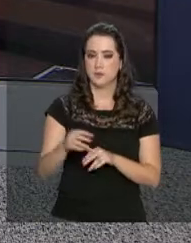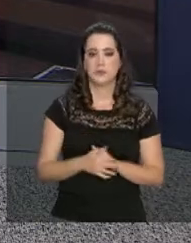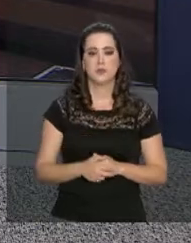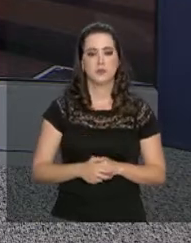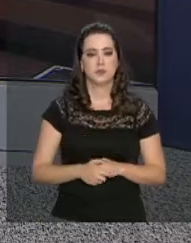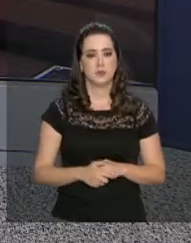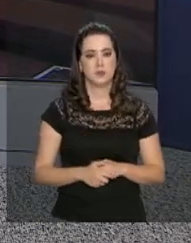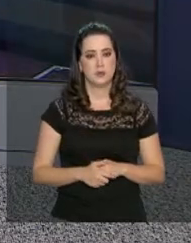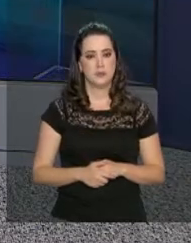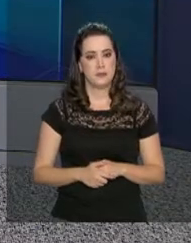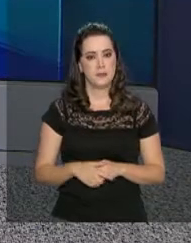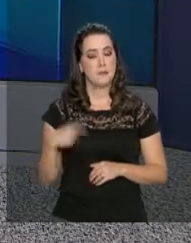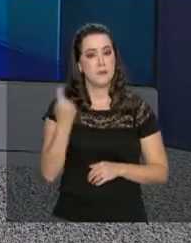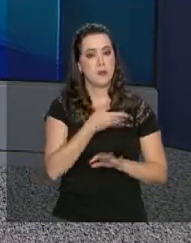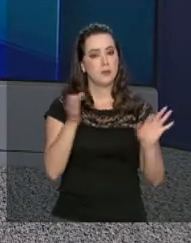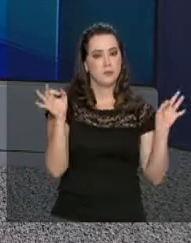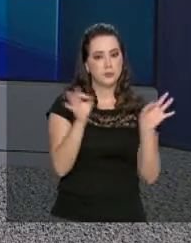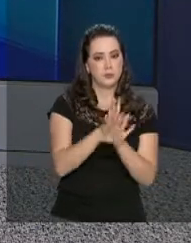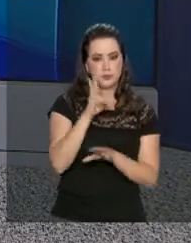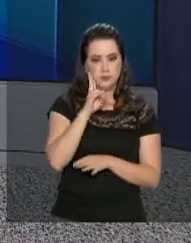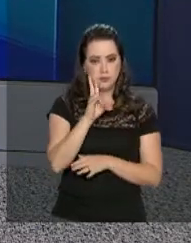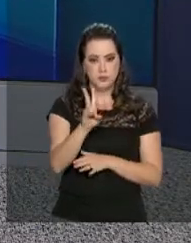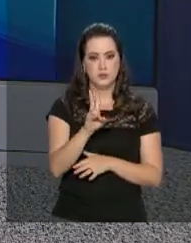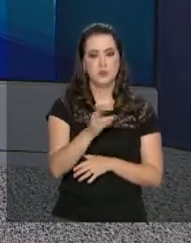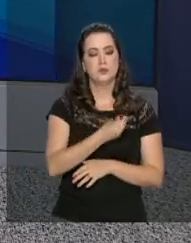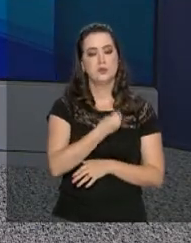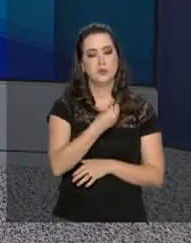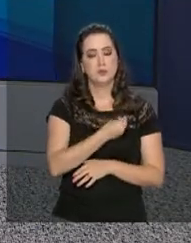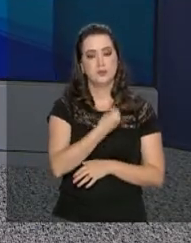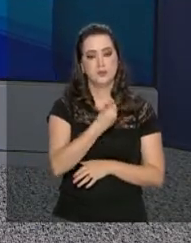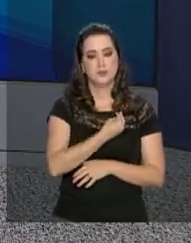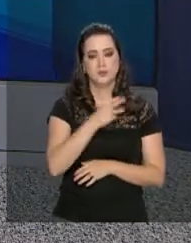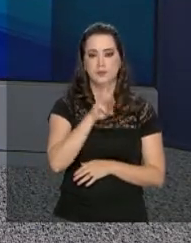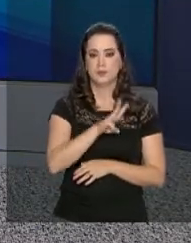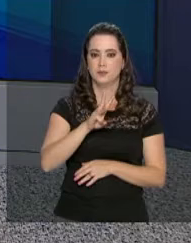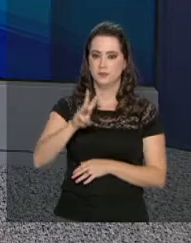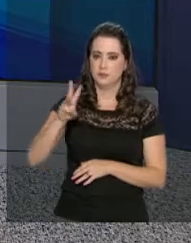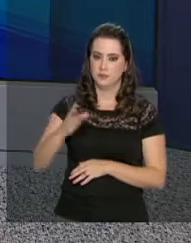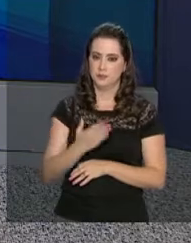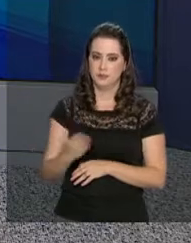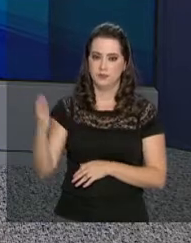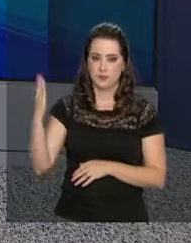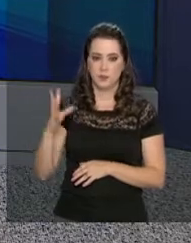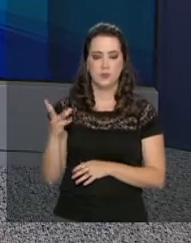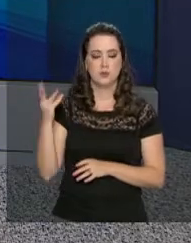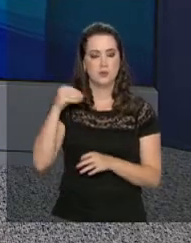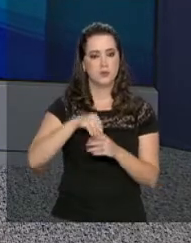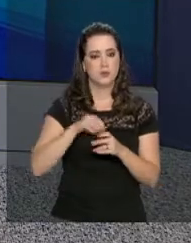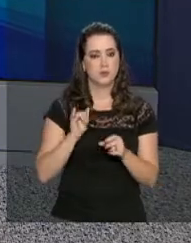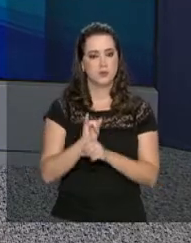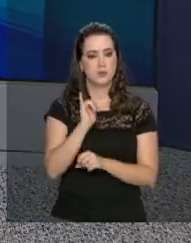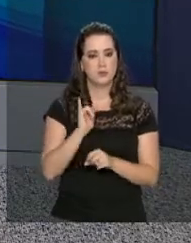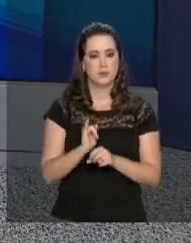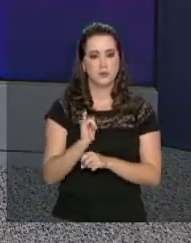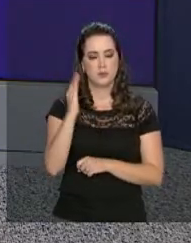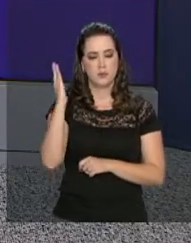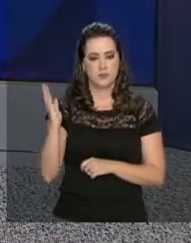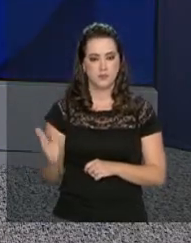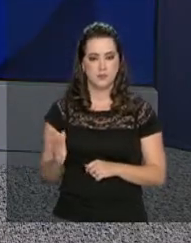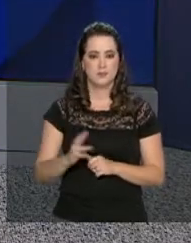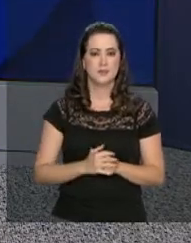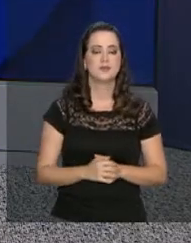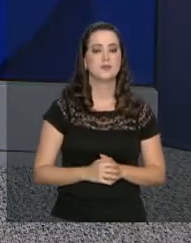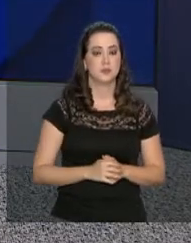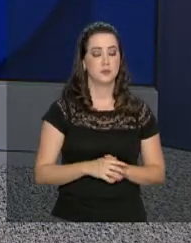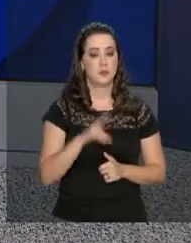informações. E nós ficamos por aqui. Você acompanha a nossa programação ao vivo pelo site da NBR e todas as reportagens estão em